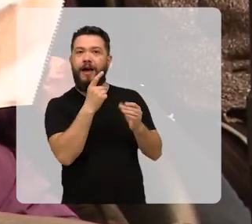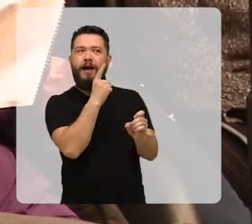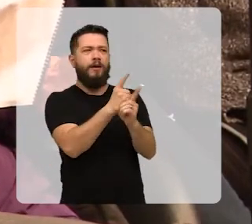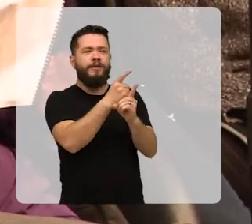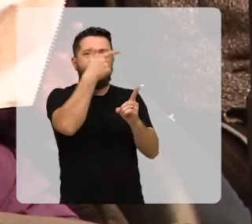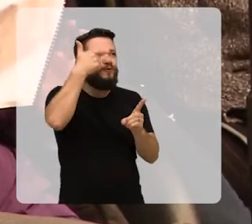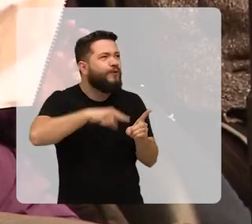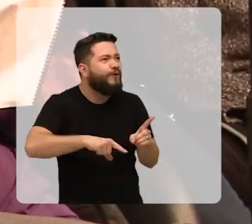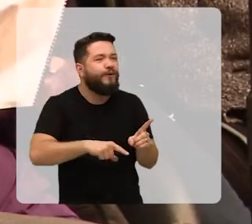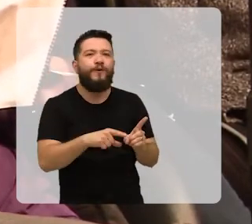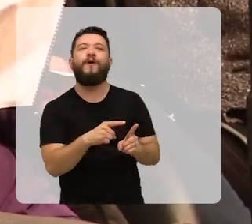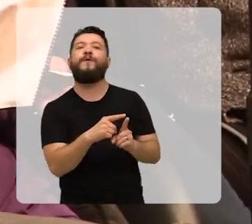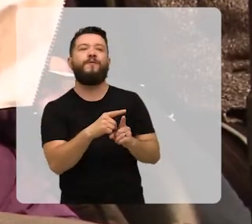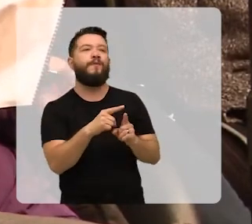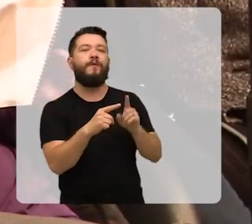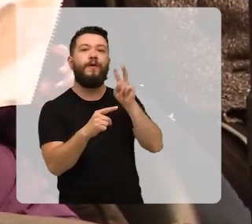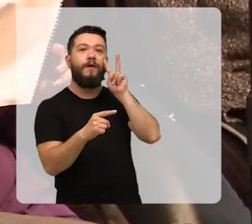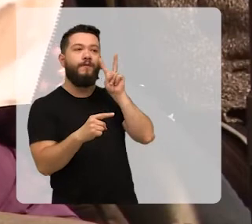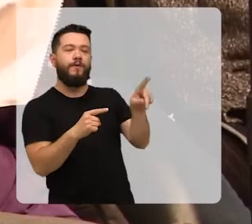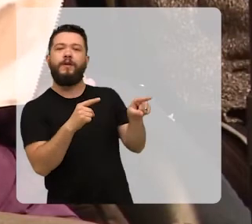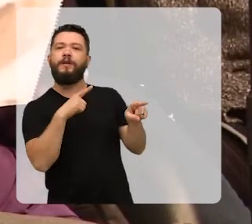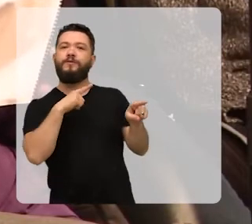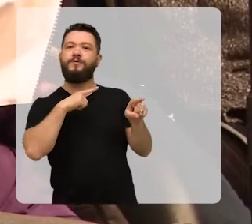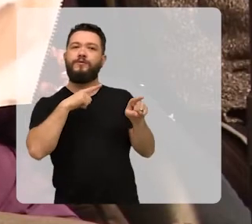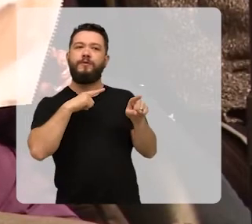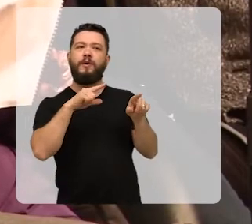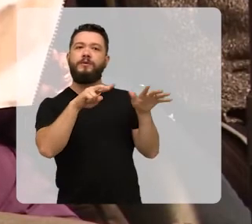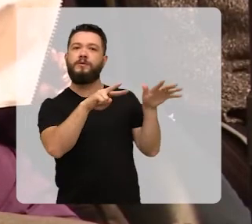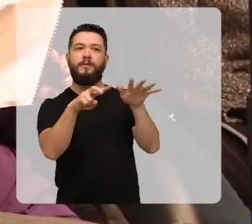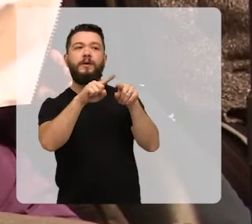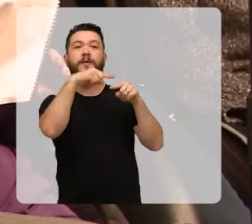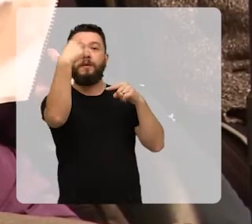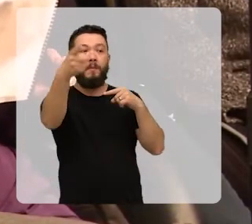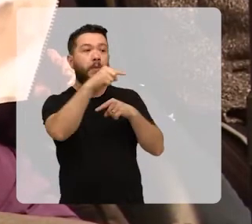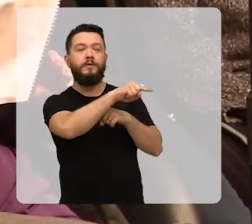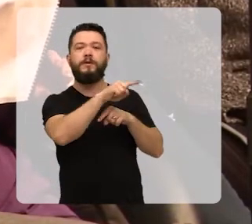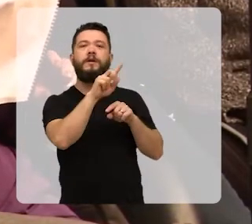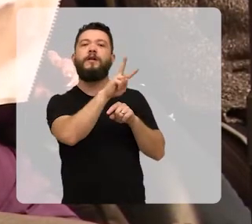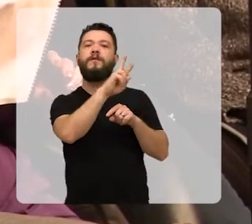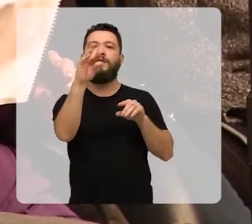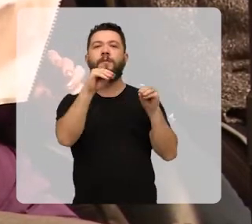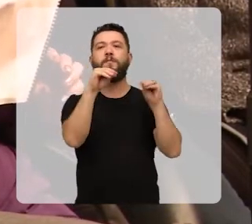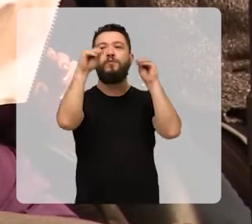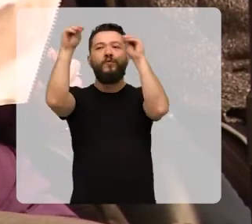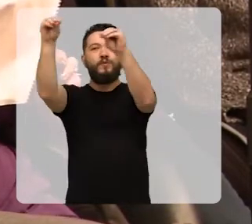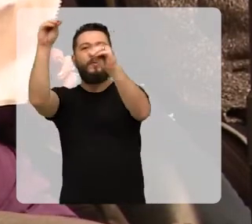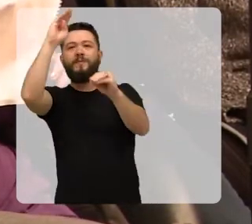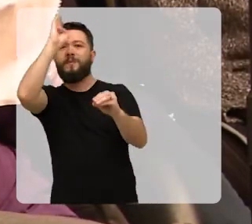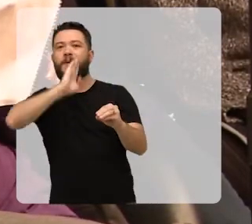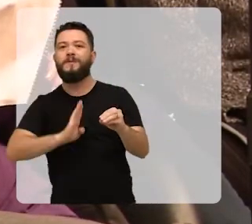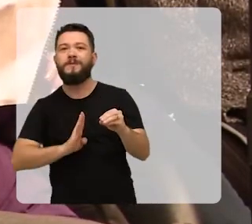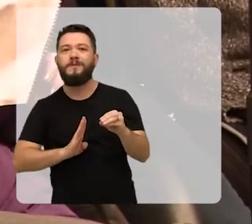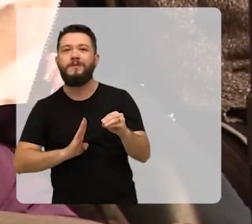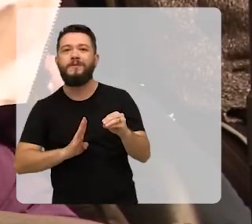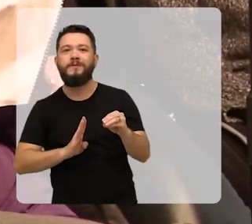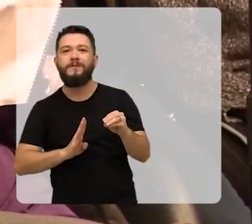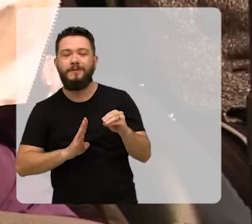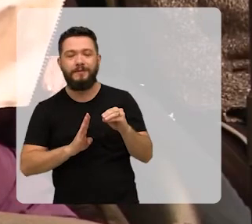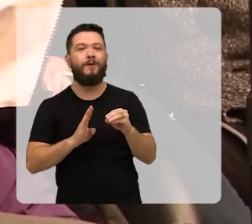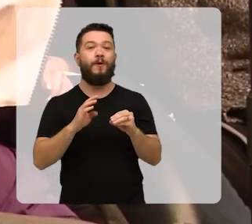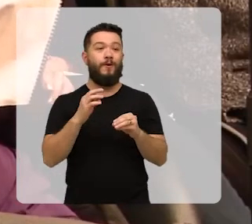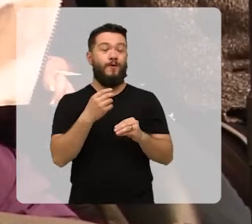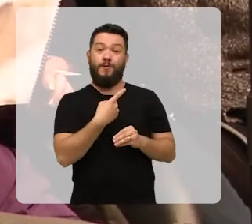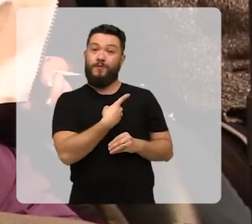ele já tinha passagem para se juntar aos seus tios no Brasil. Saímos apenas durante seis